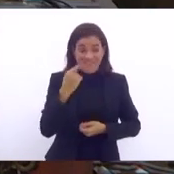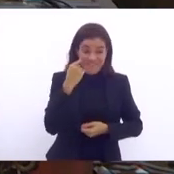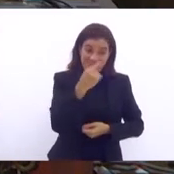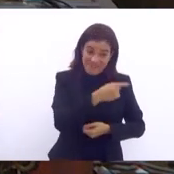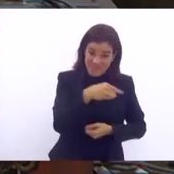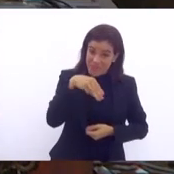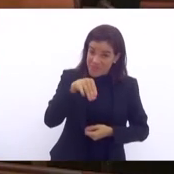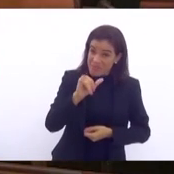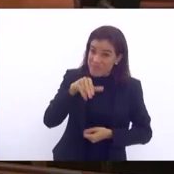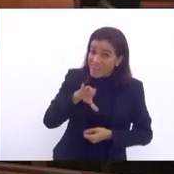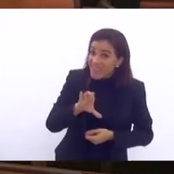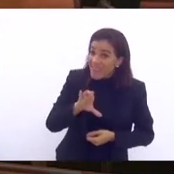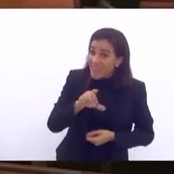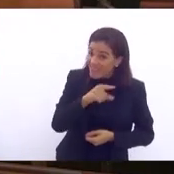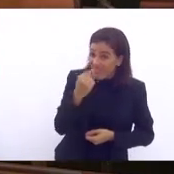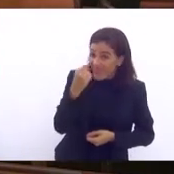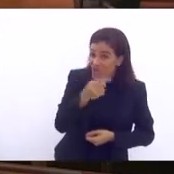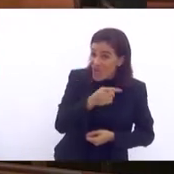ficar relaxado. Esse menino,